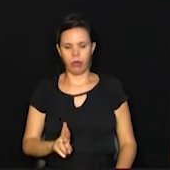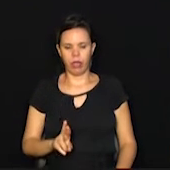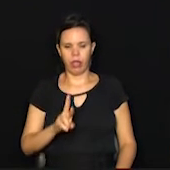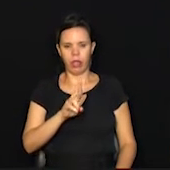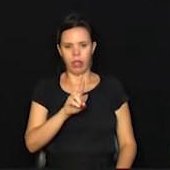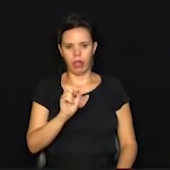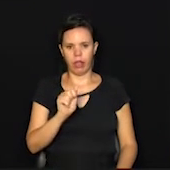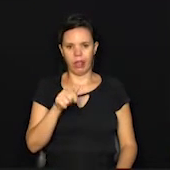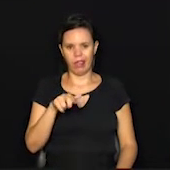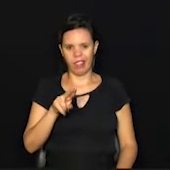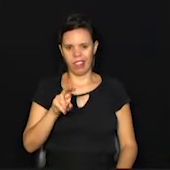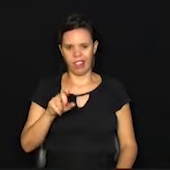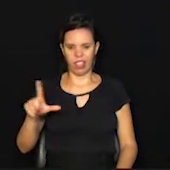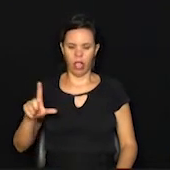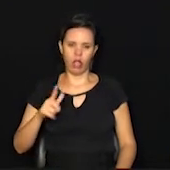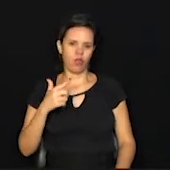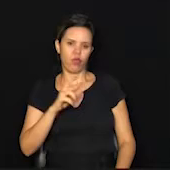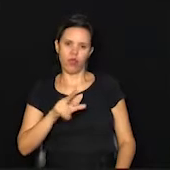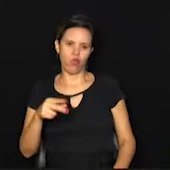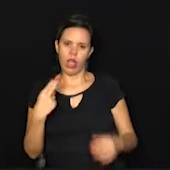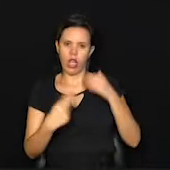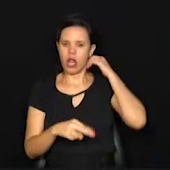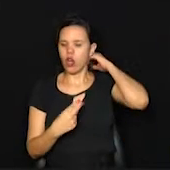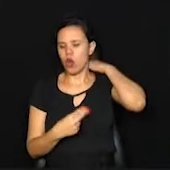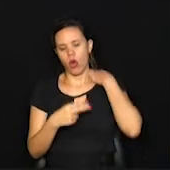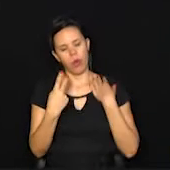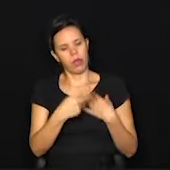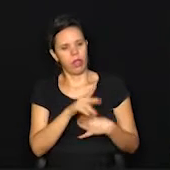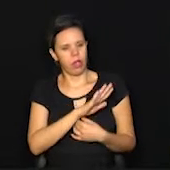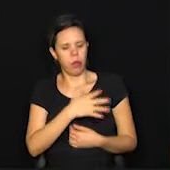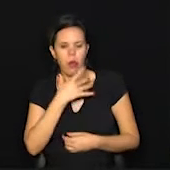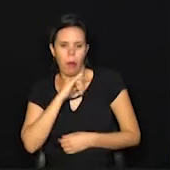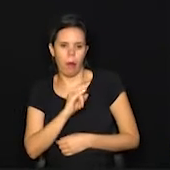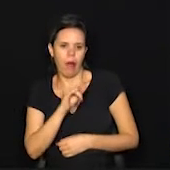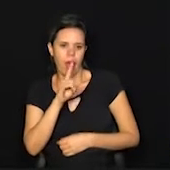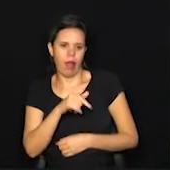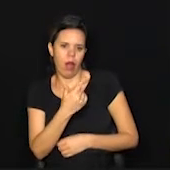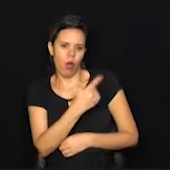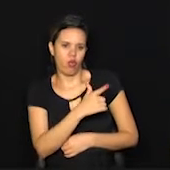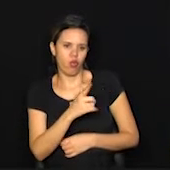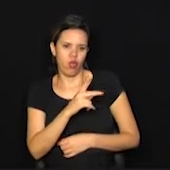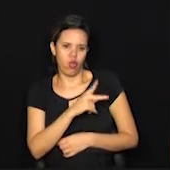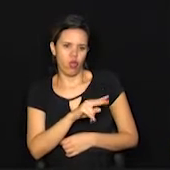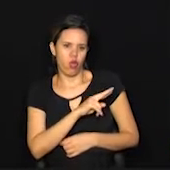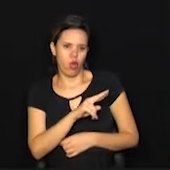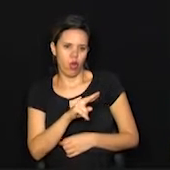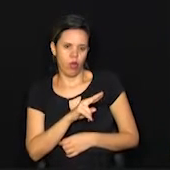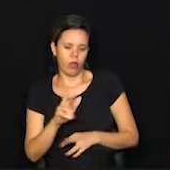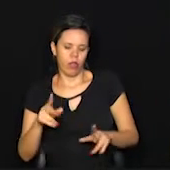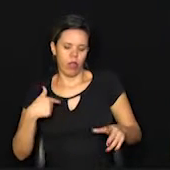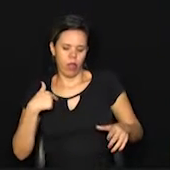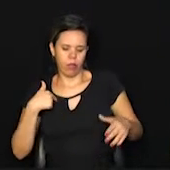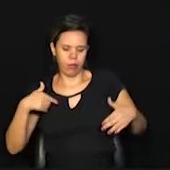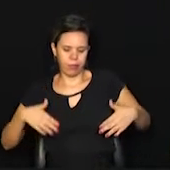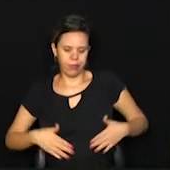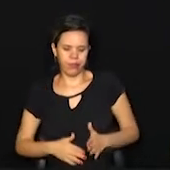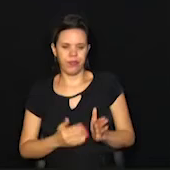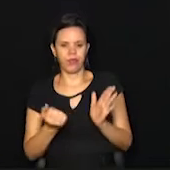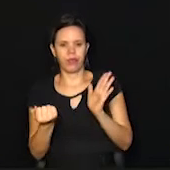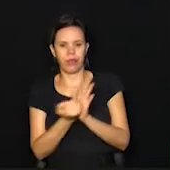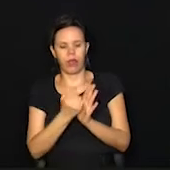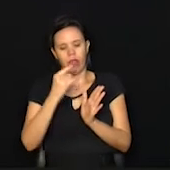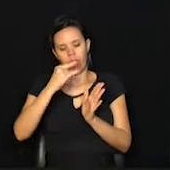estavam usando o nome que não era deles meu pai se chamava lademir mas quando eu nasci ele usava um